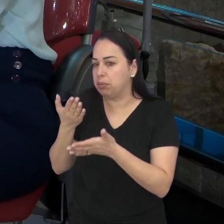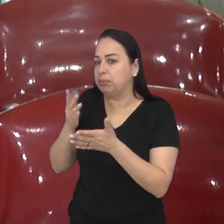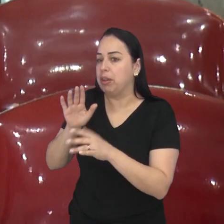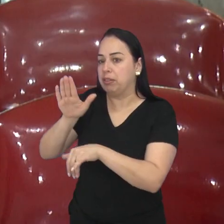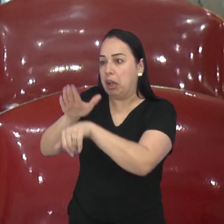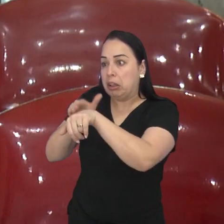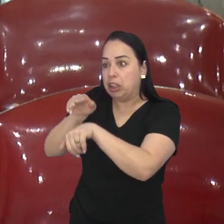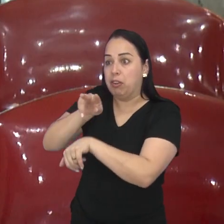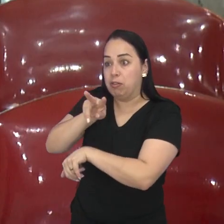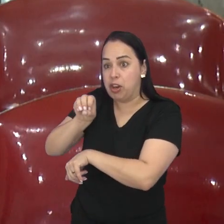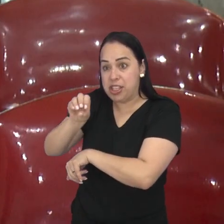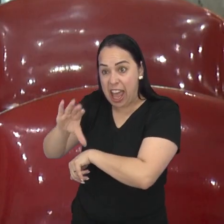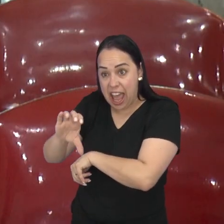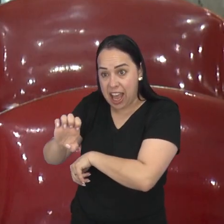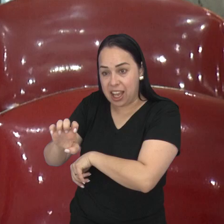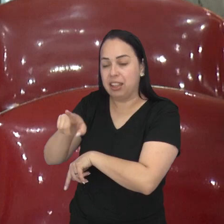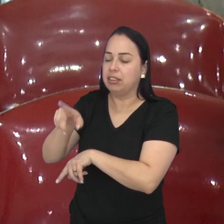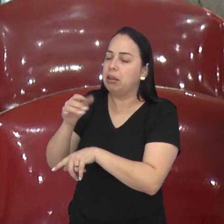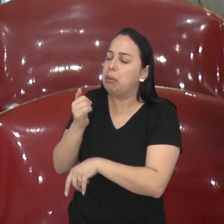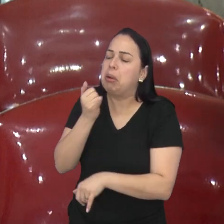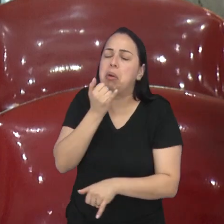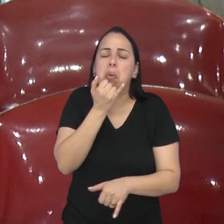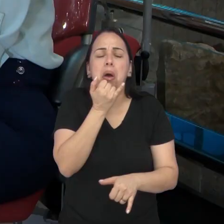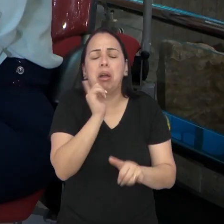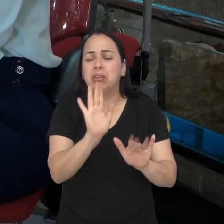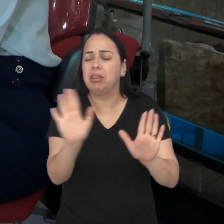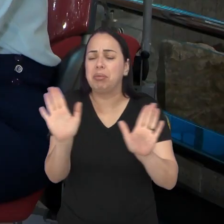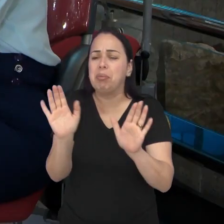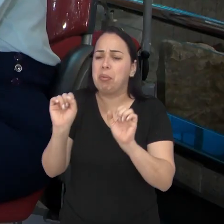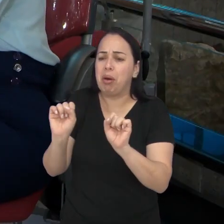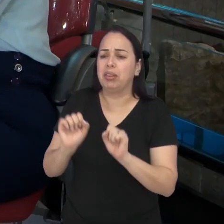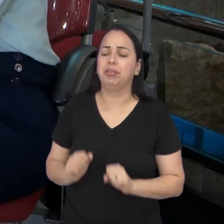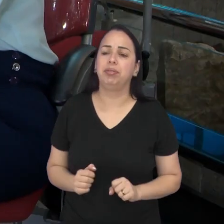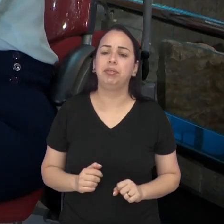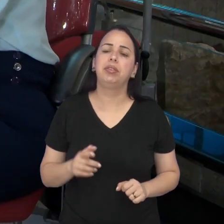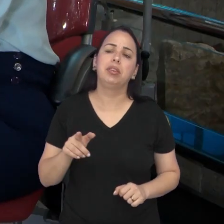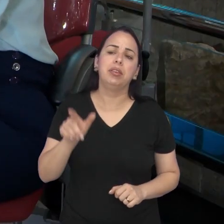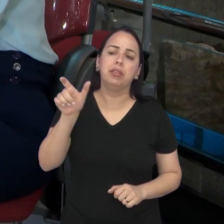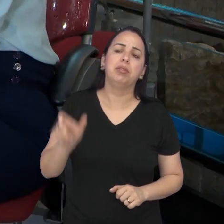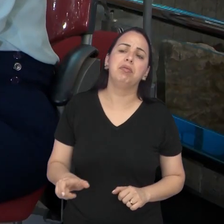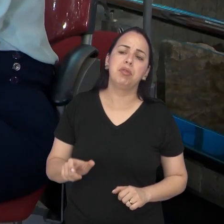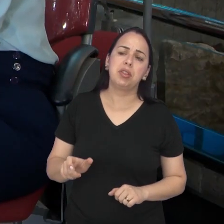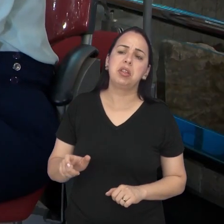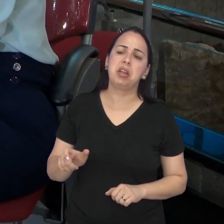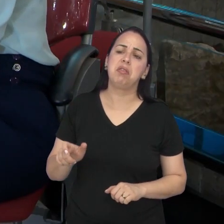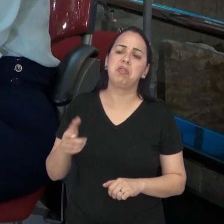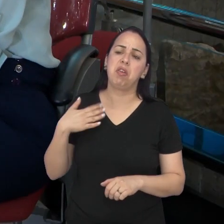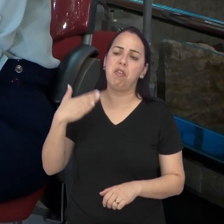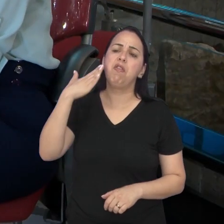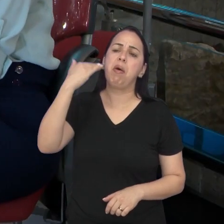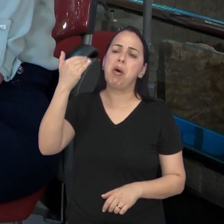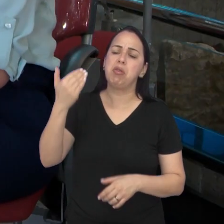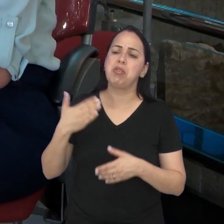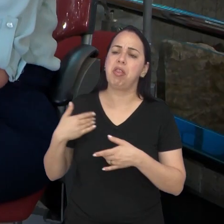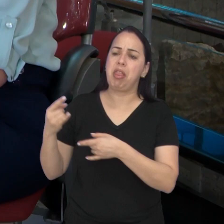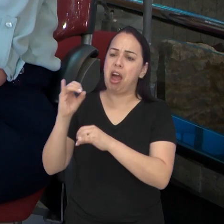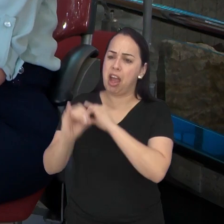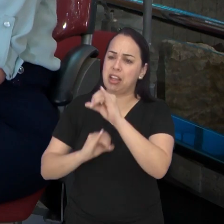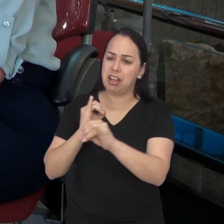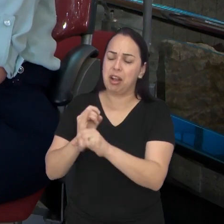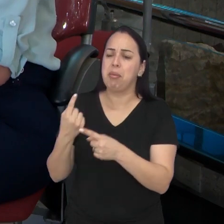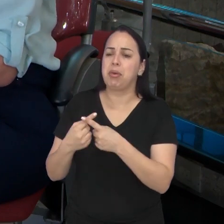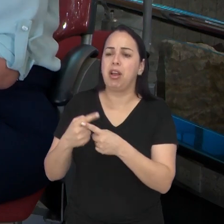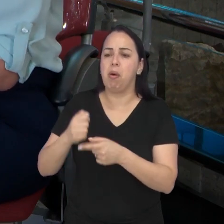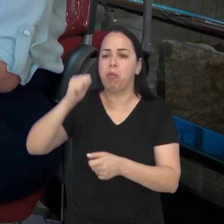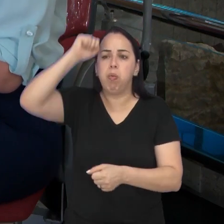Tudo bem, tá perdoado, tá perdoado. Padre, você ficou viralizado na internet justamente por ter perdido os